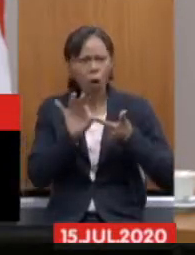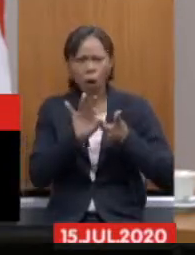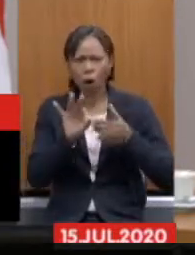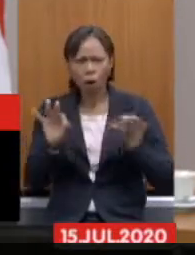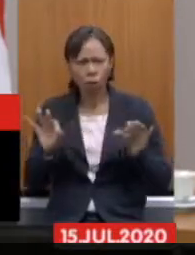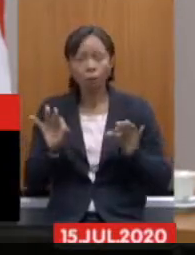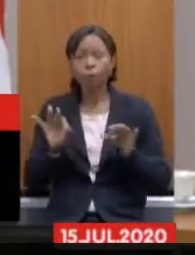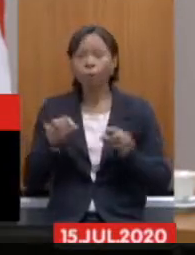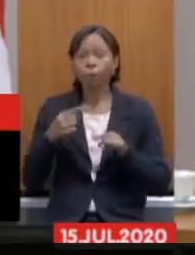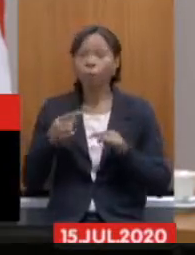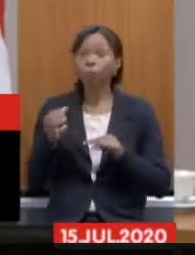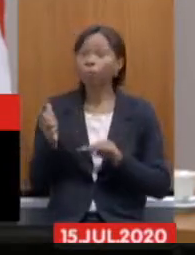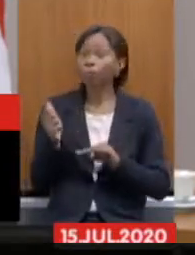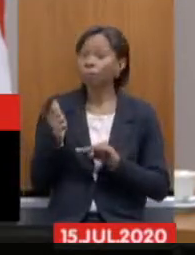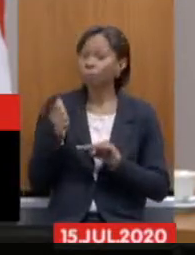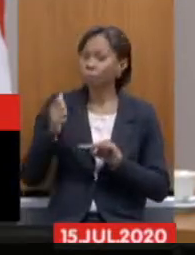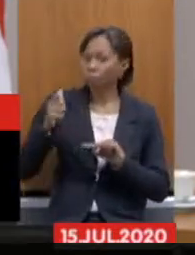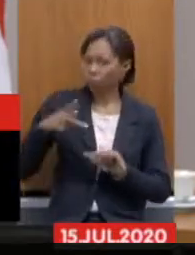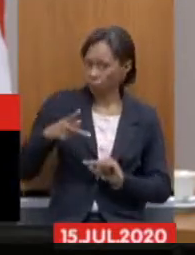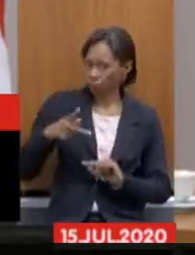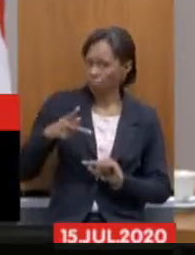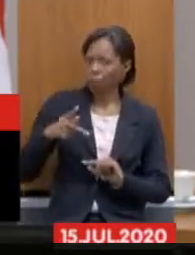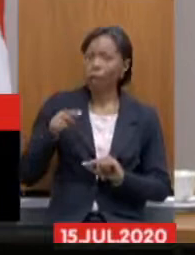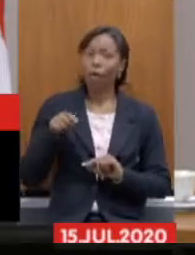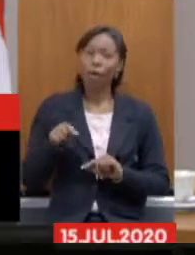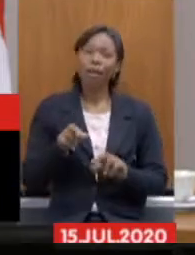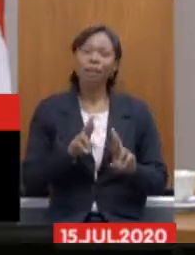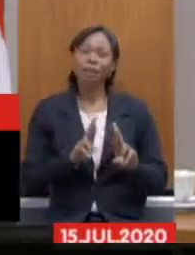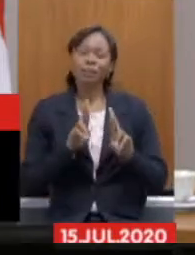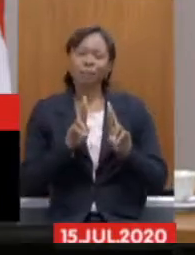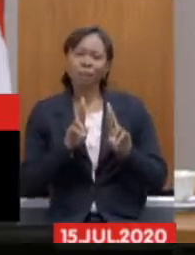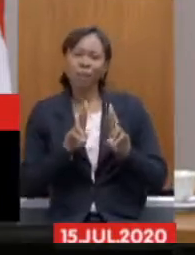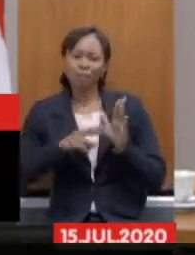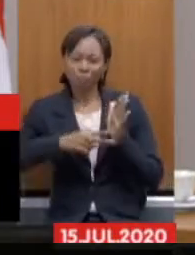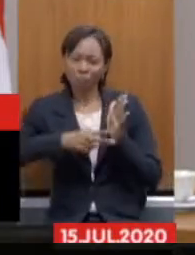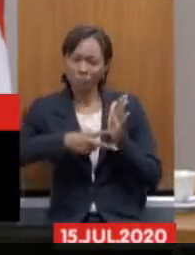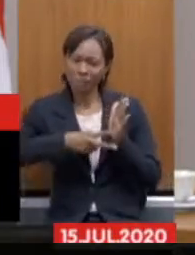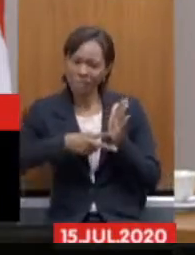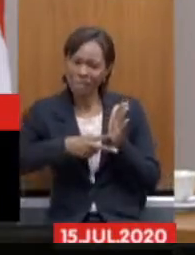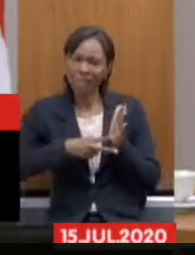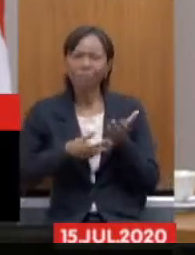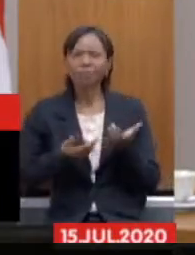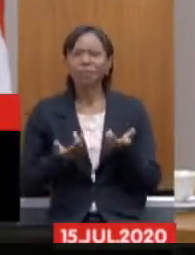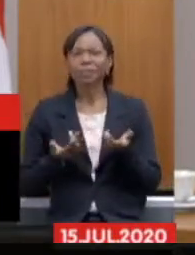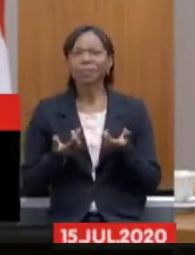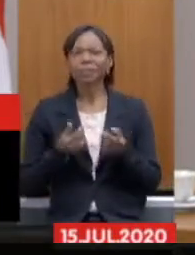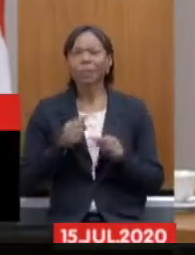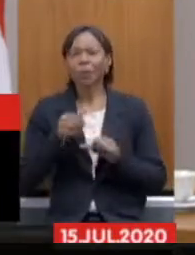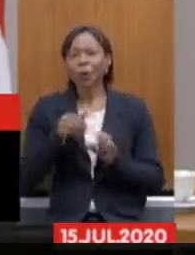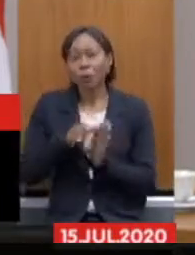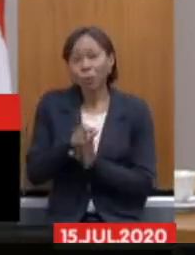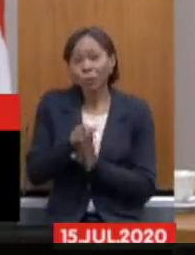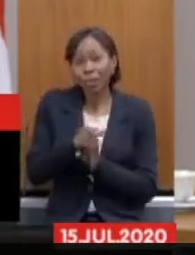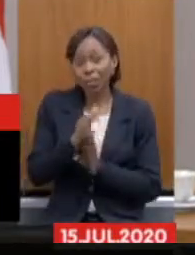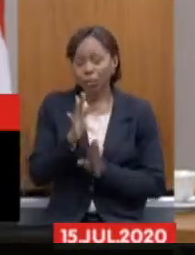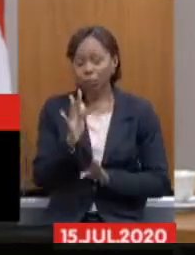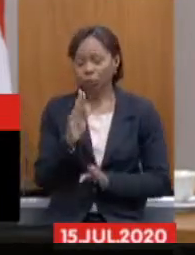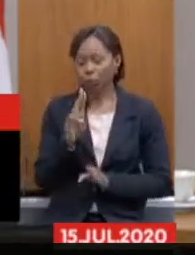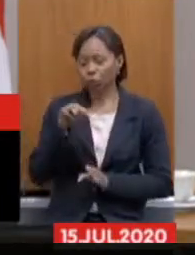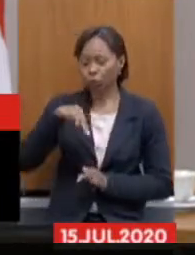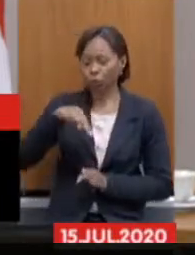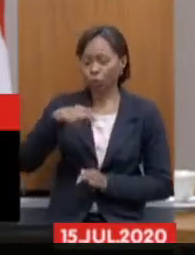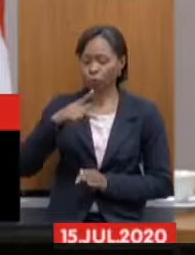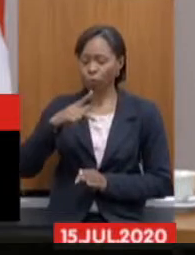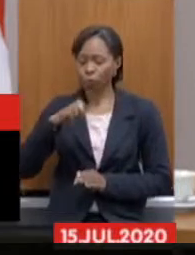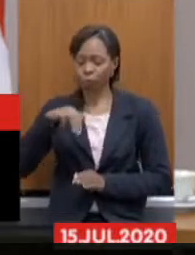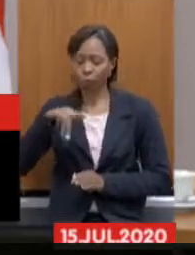aposentou dirigiu sindicato foi conselheiro do funpemg dirigiu